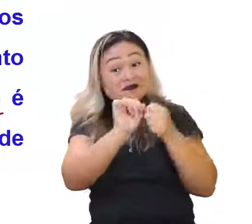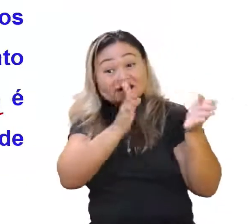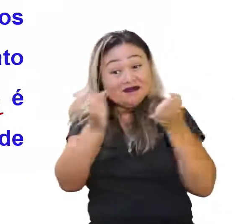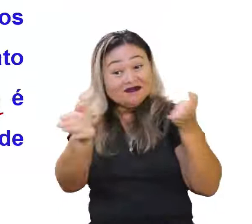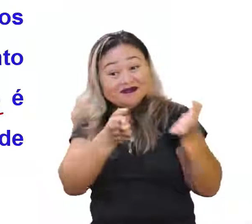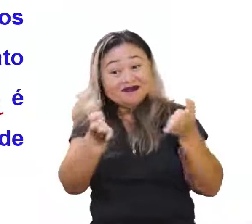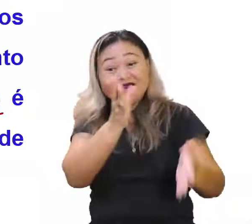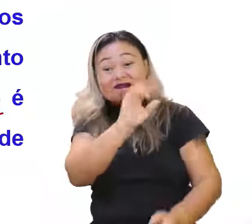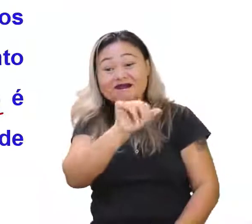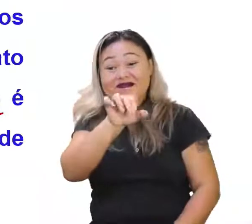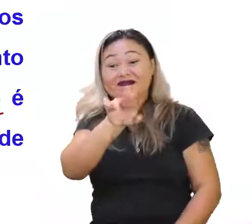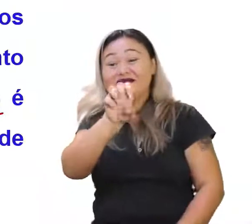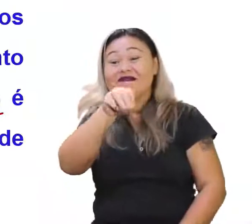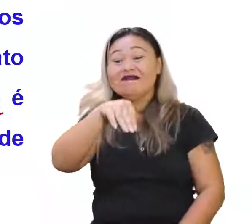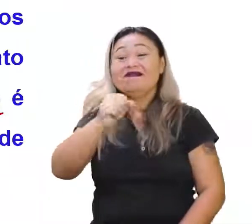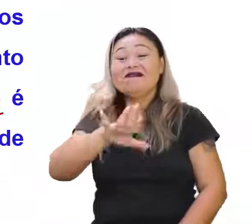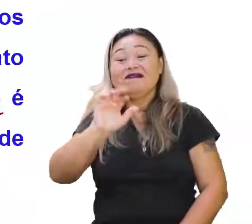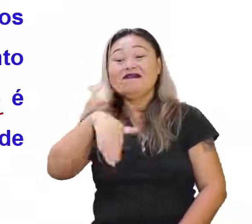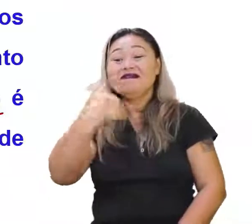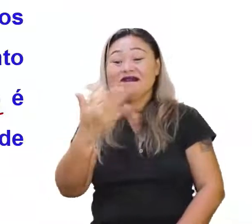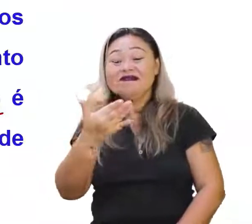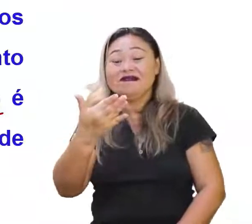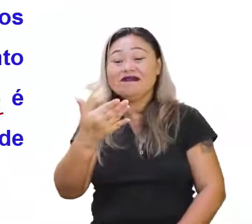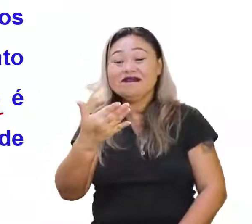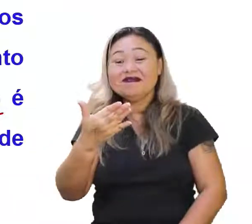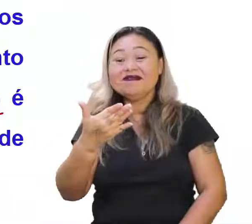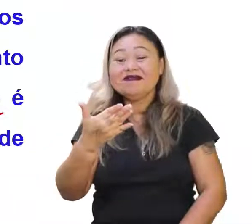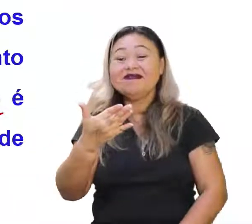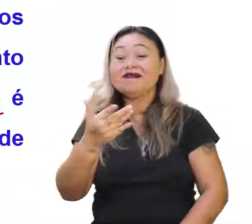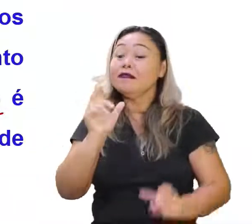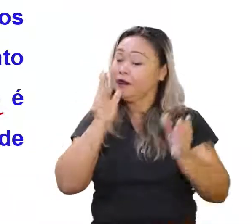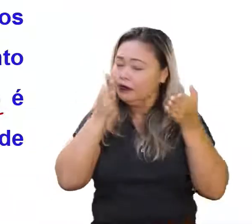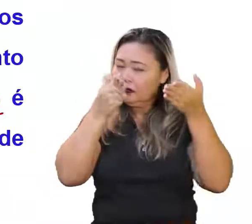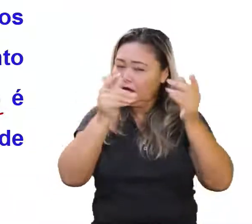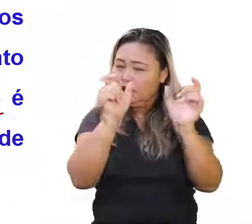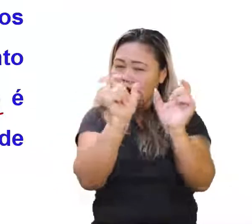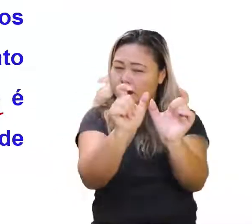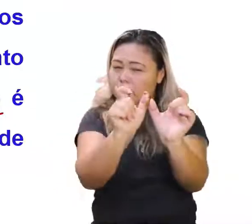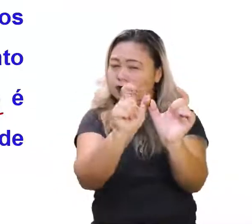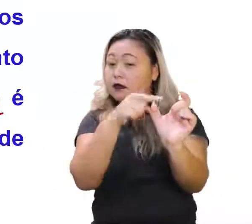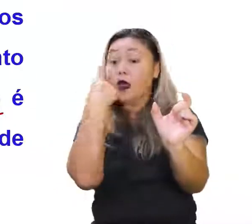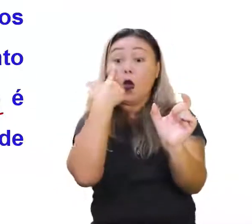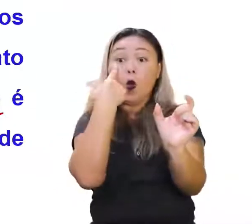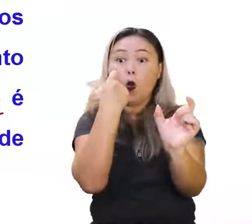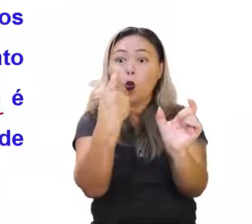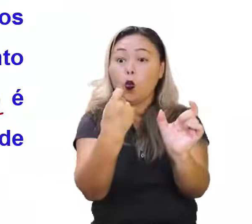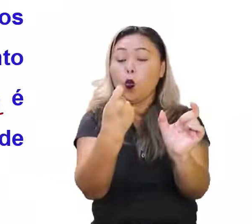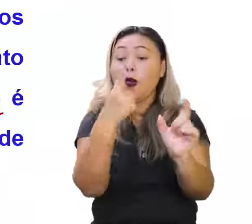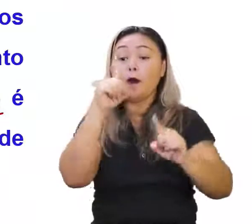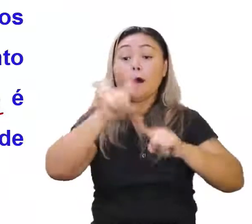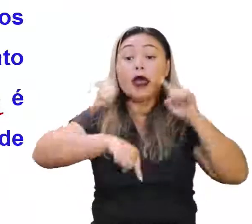especificamente disso, a gente vai frisar qual é o interesse.